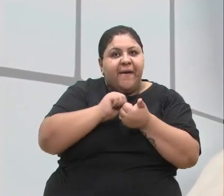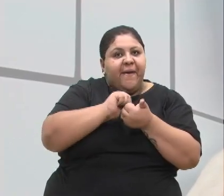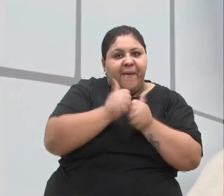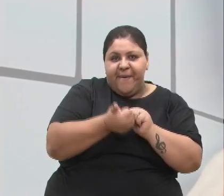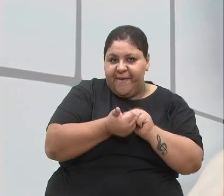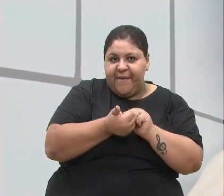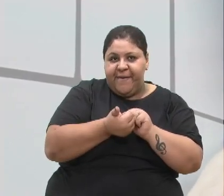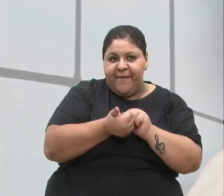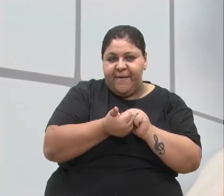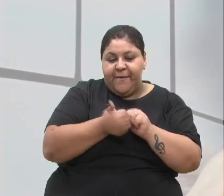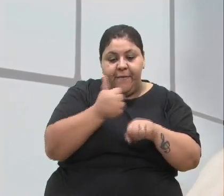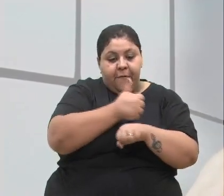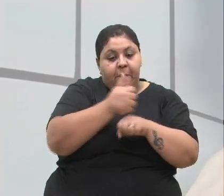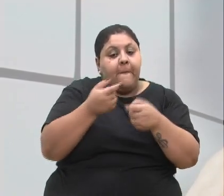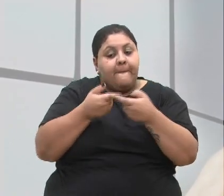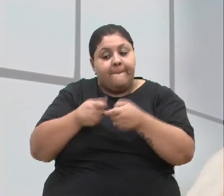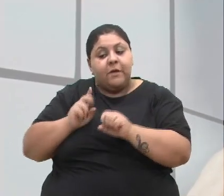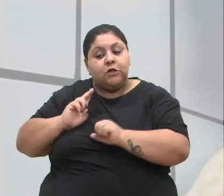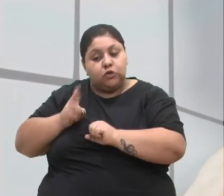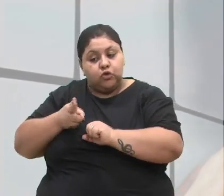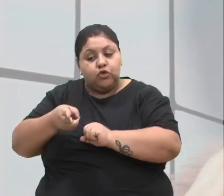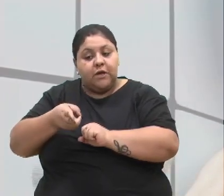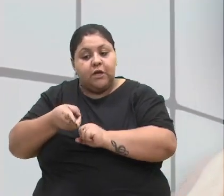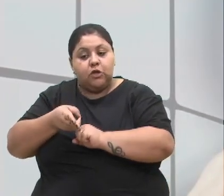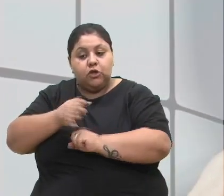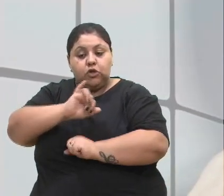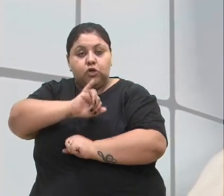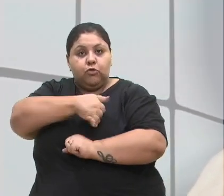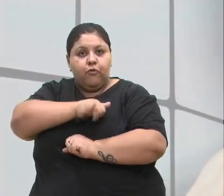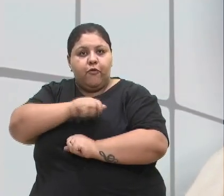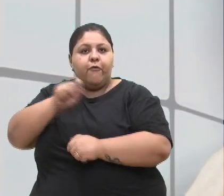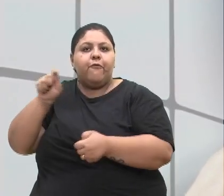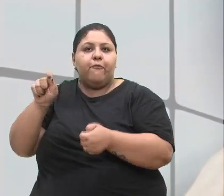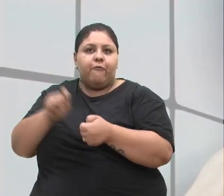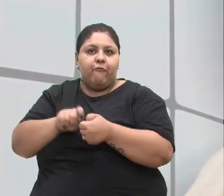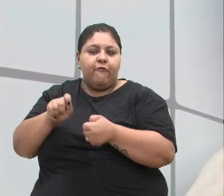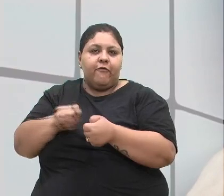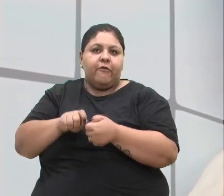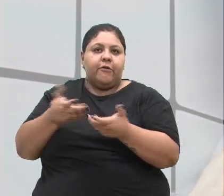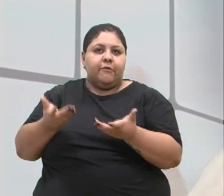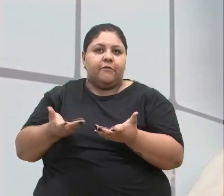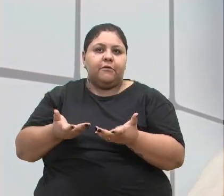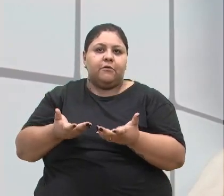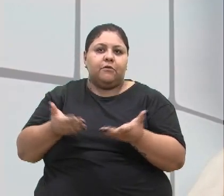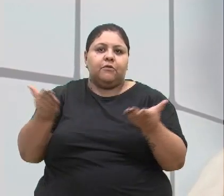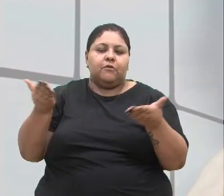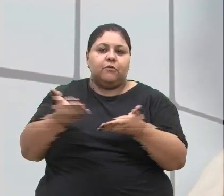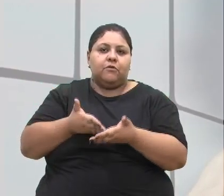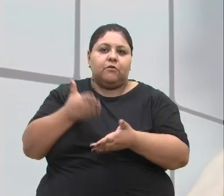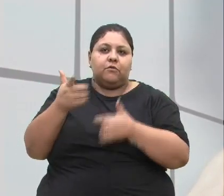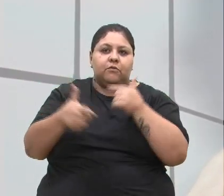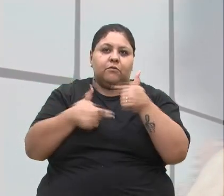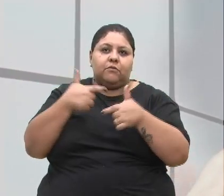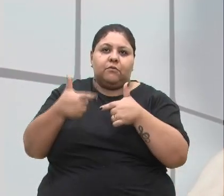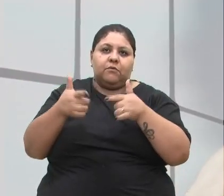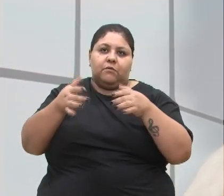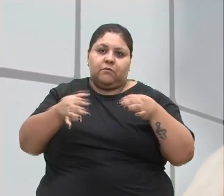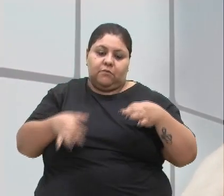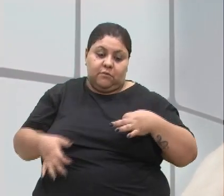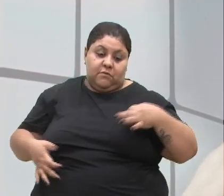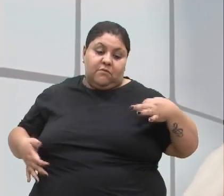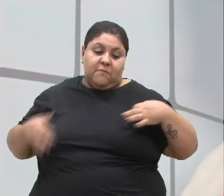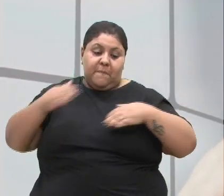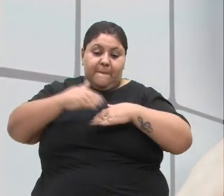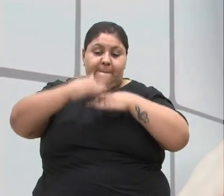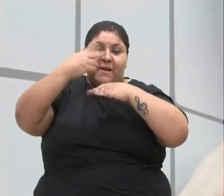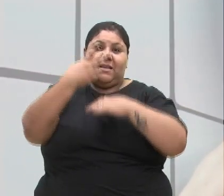profissional, mas permaneci no Juventude, onde fiz a minha tentativa de ser jogador lá. Hoje atuo de forma voluntária há mais de 20